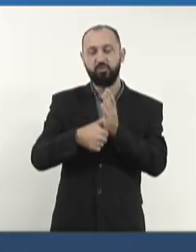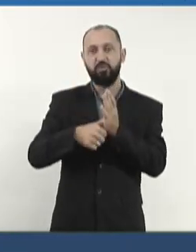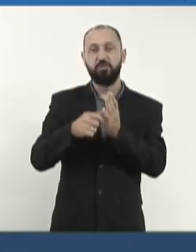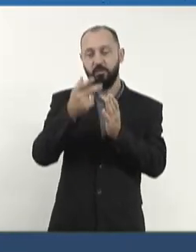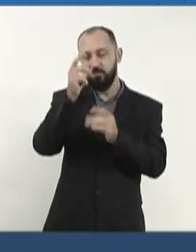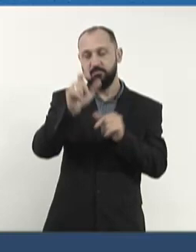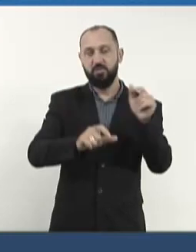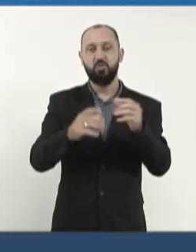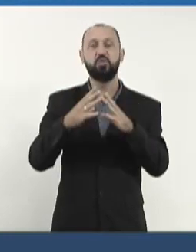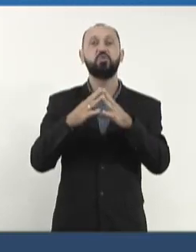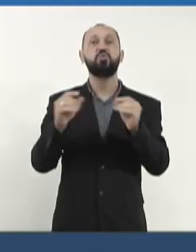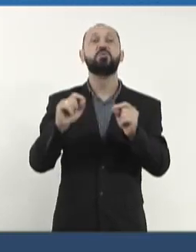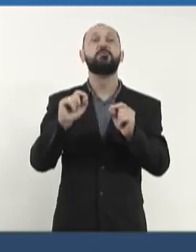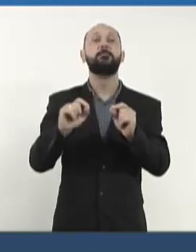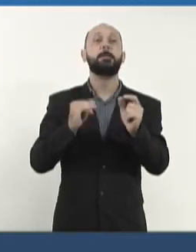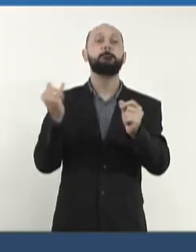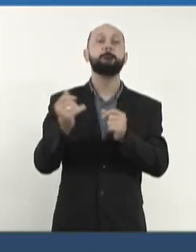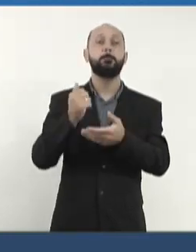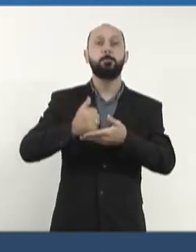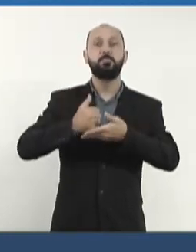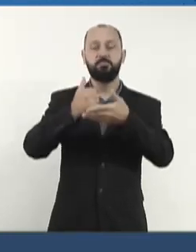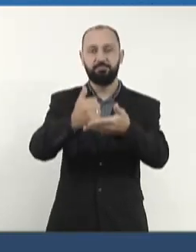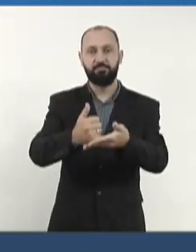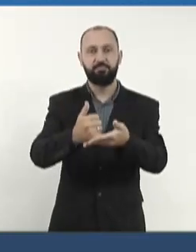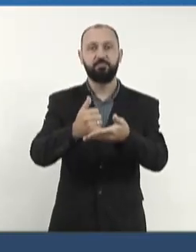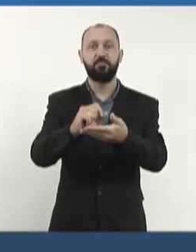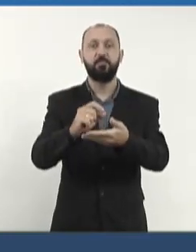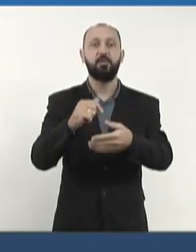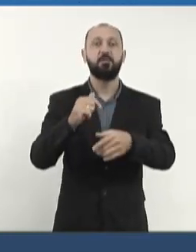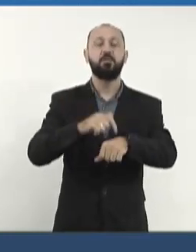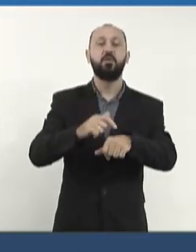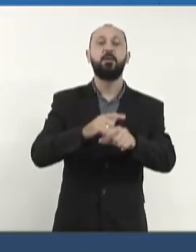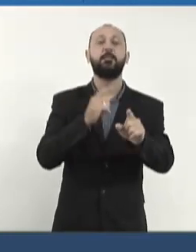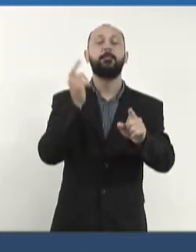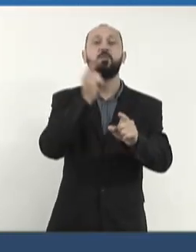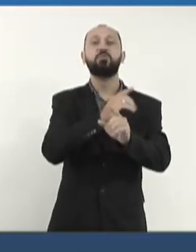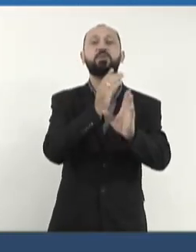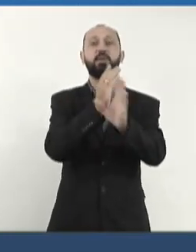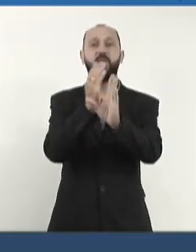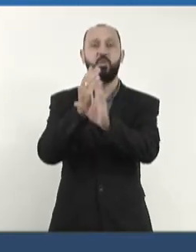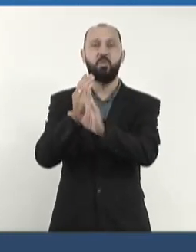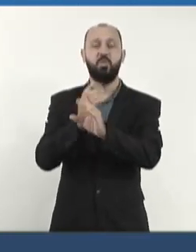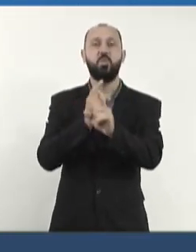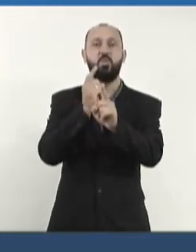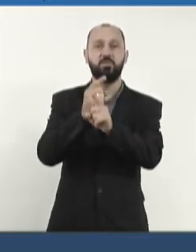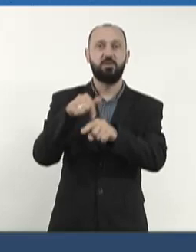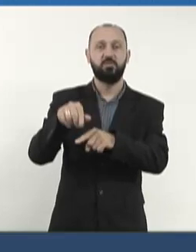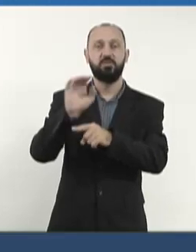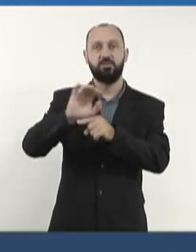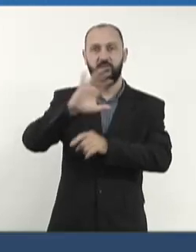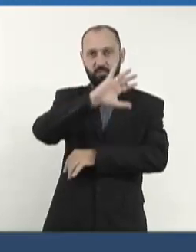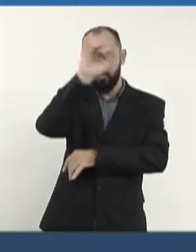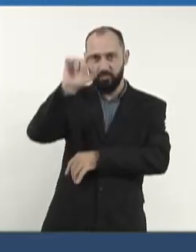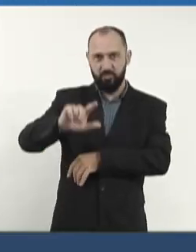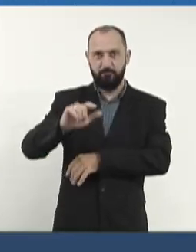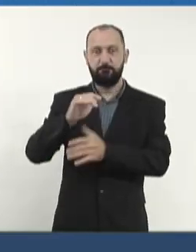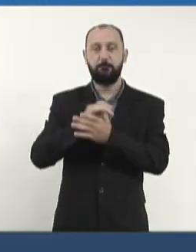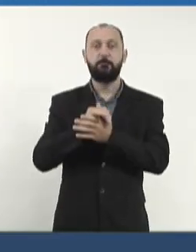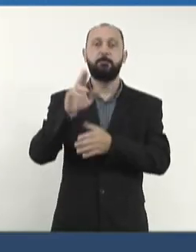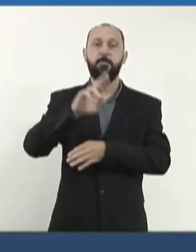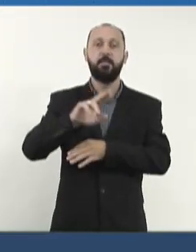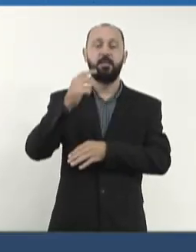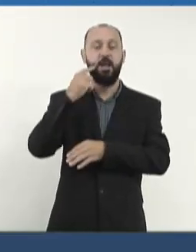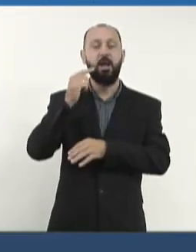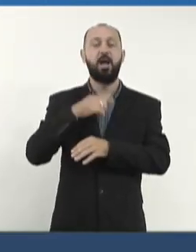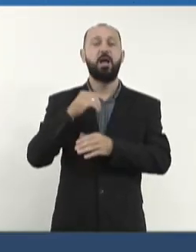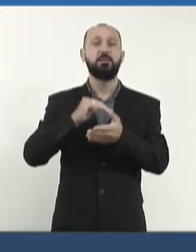Desaparecidos, com a finalidade de auxiliar na sua localização no Estado de Mato Grosso do Sul, vinculado à Secretaria